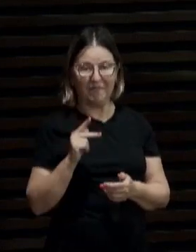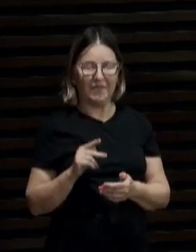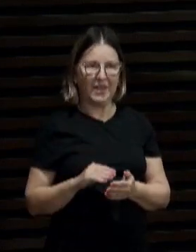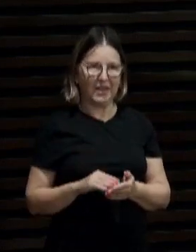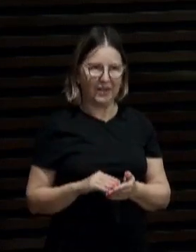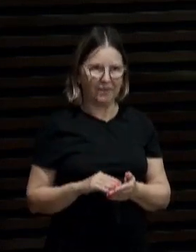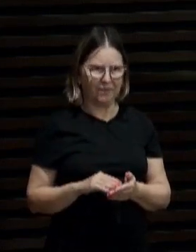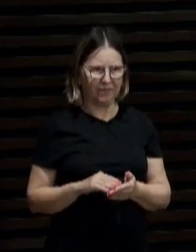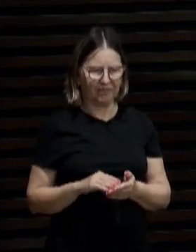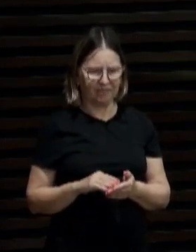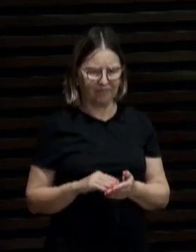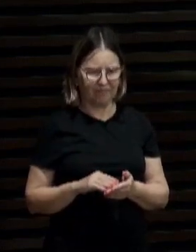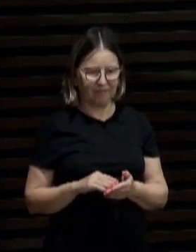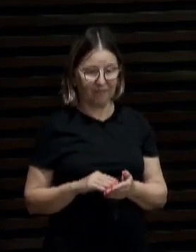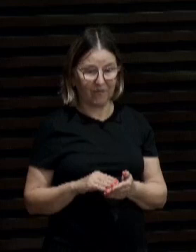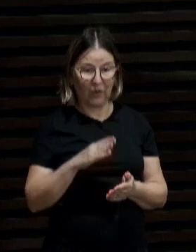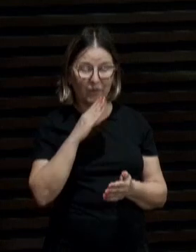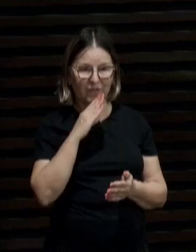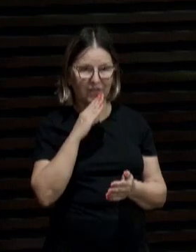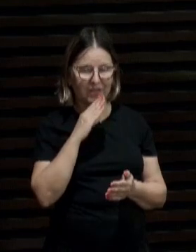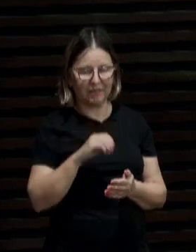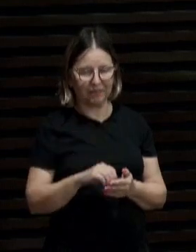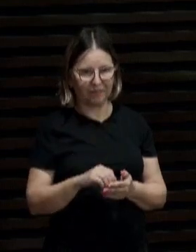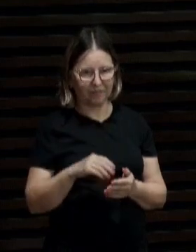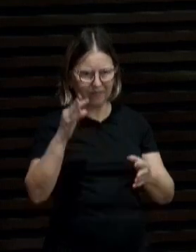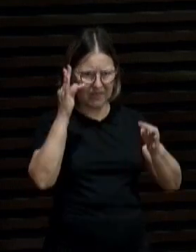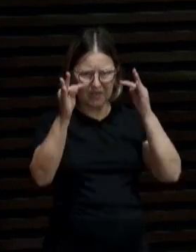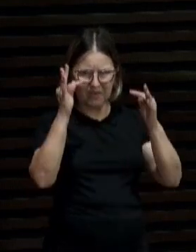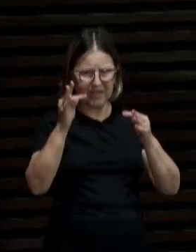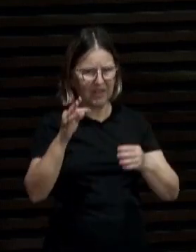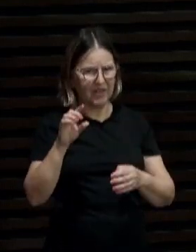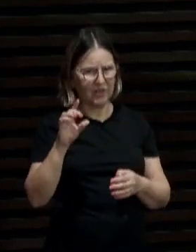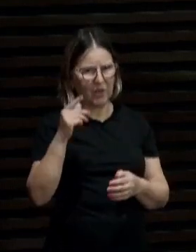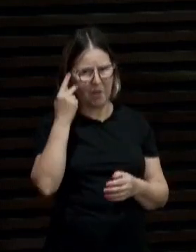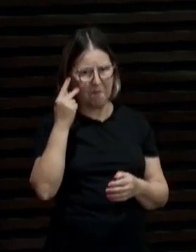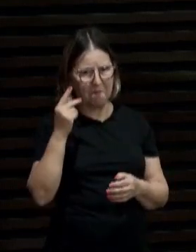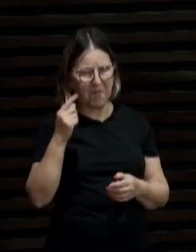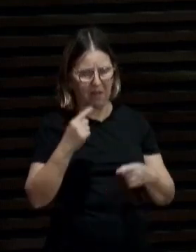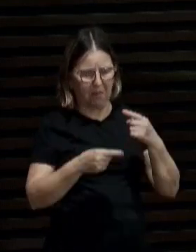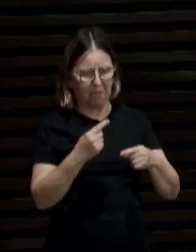se exibir, para poder ganhar debate, teologia para ganhar debate, sabe o que acontece com o seu amor?